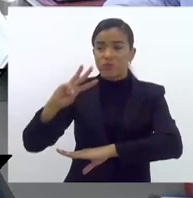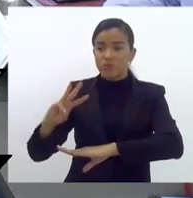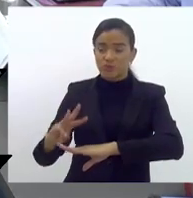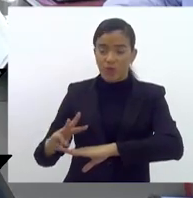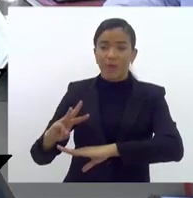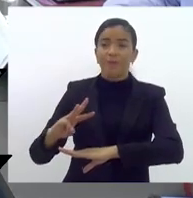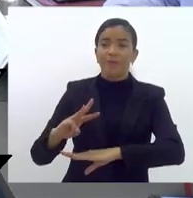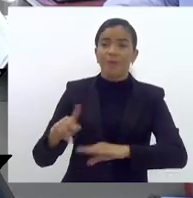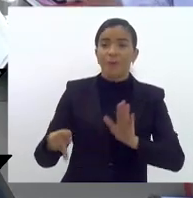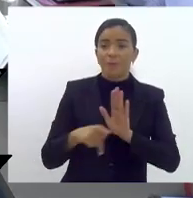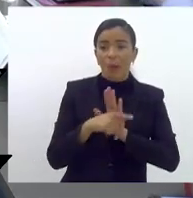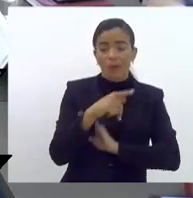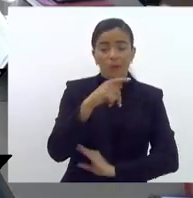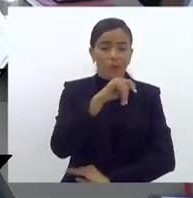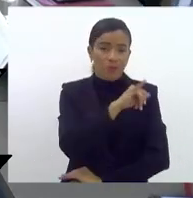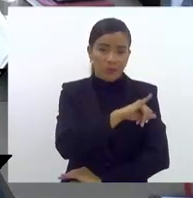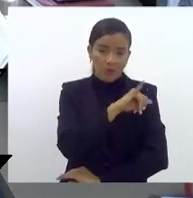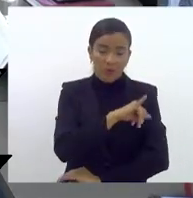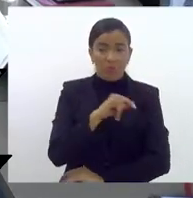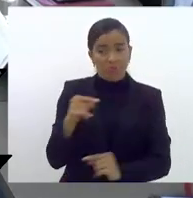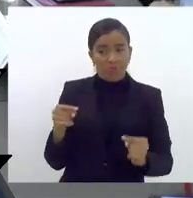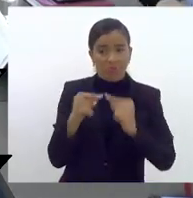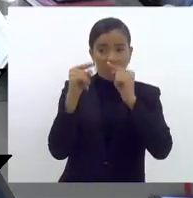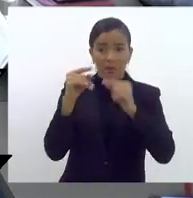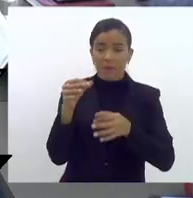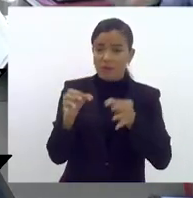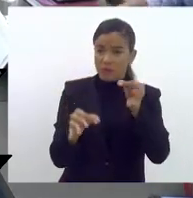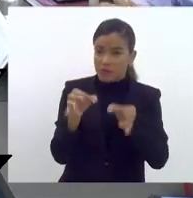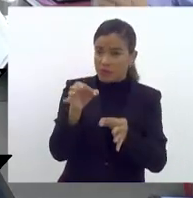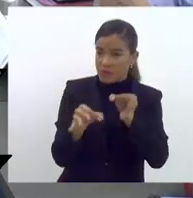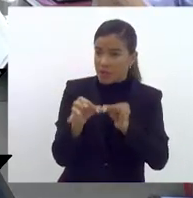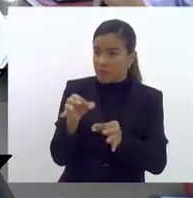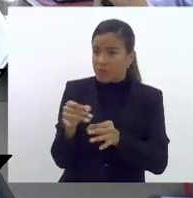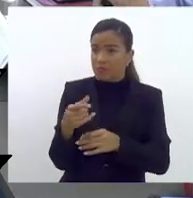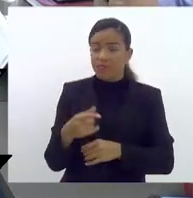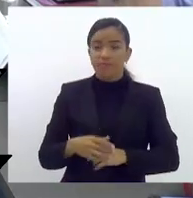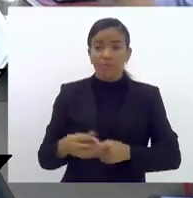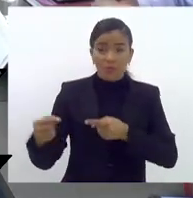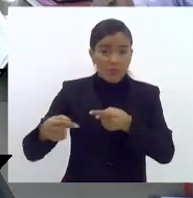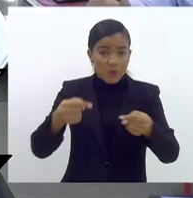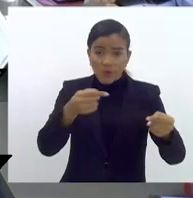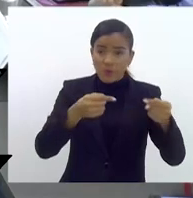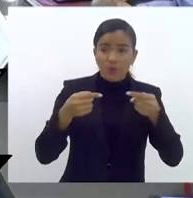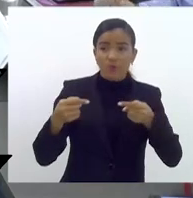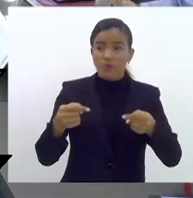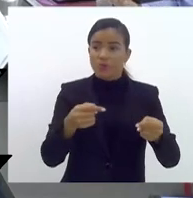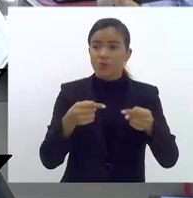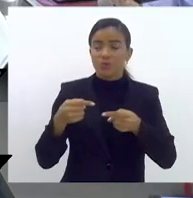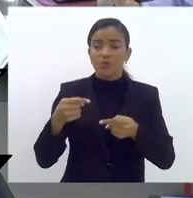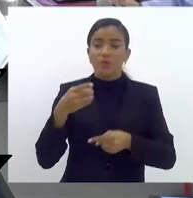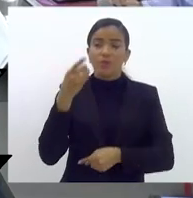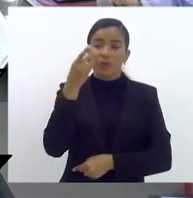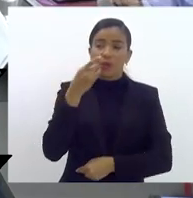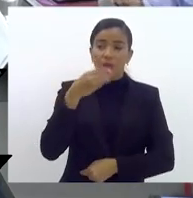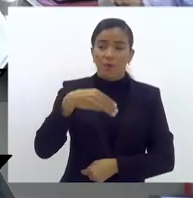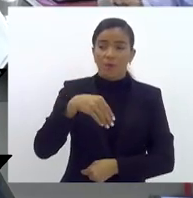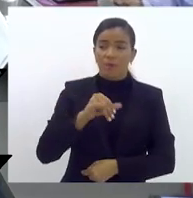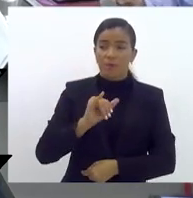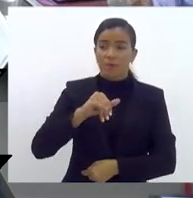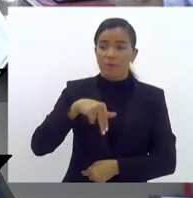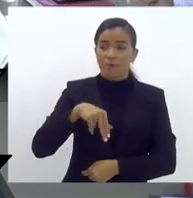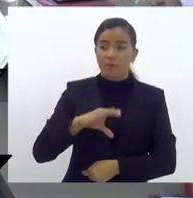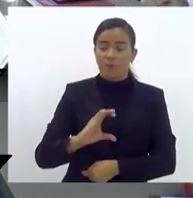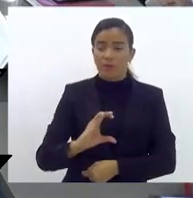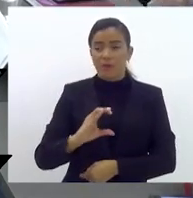do deputado delaroli é pela juridicidade em discussão vai discutir deputado Carlos Smith